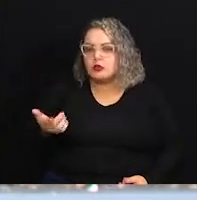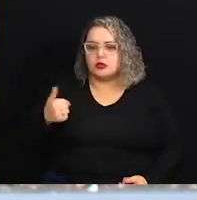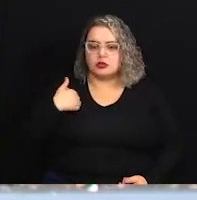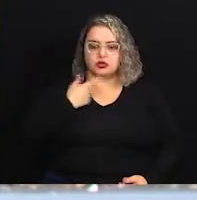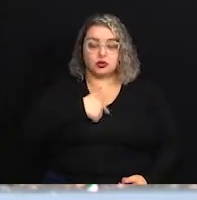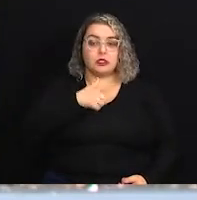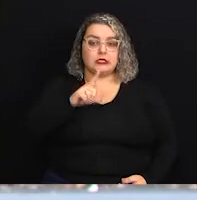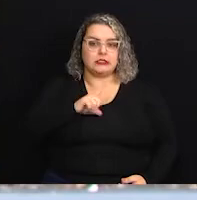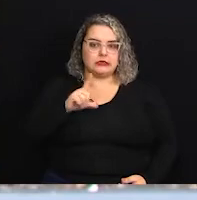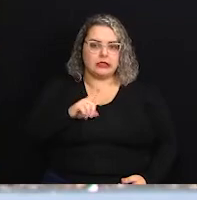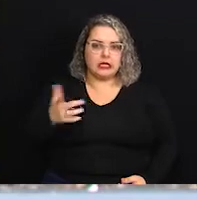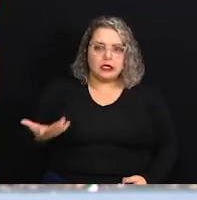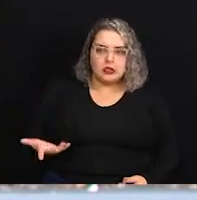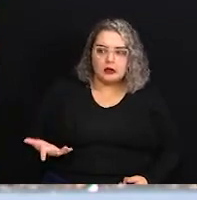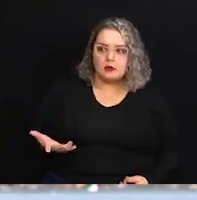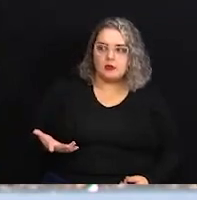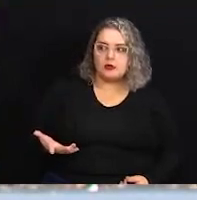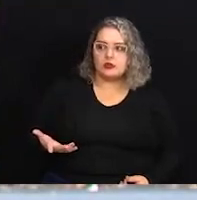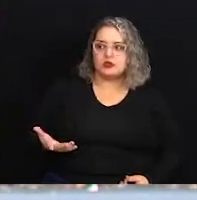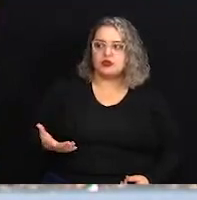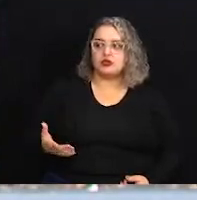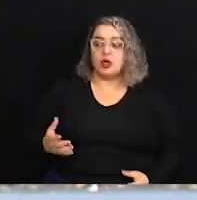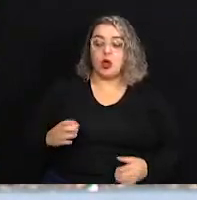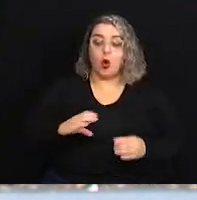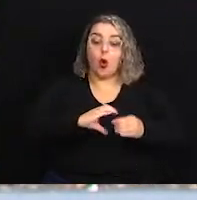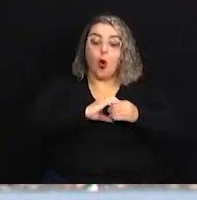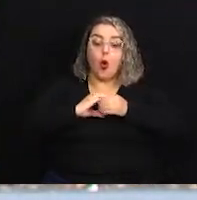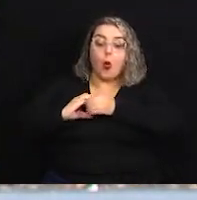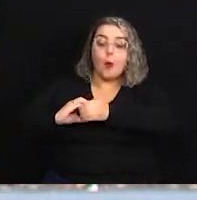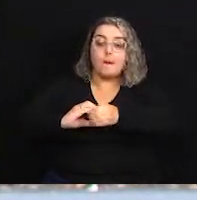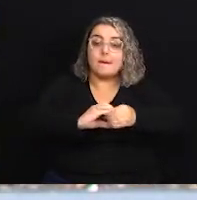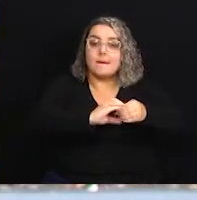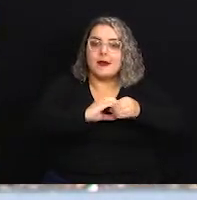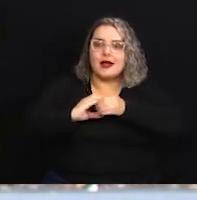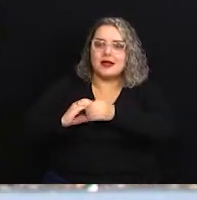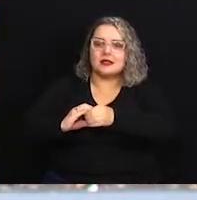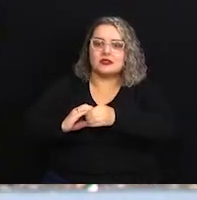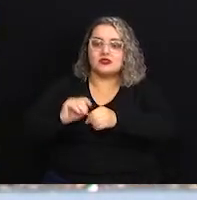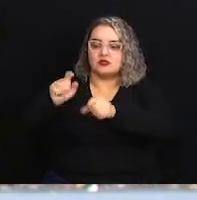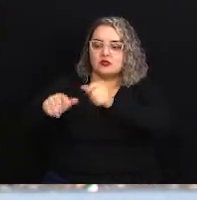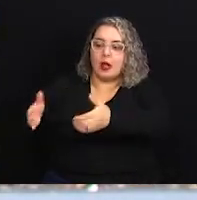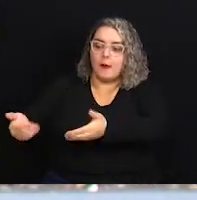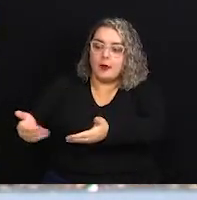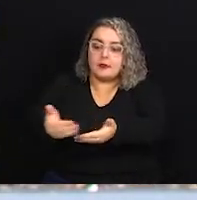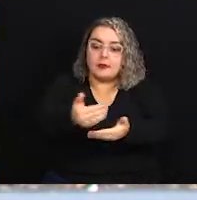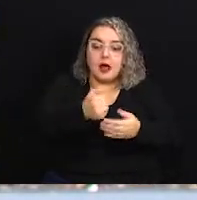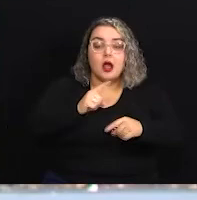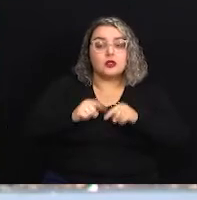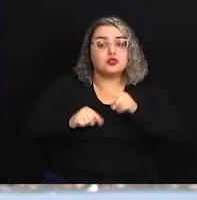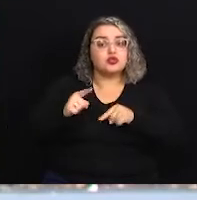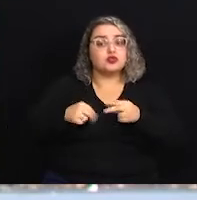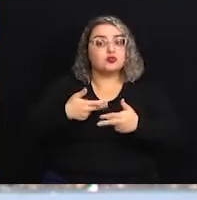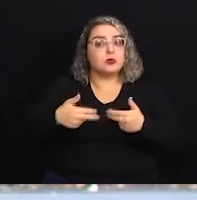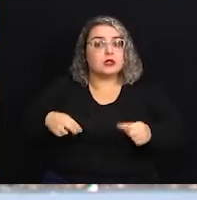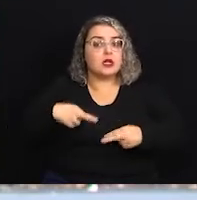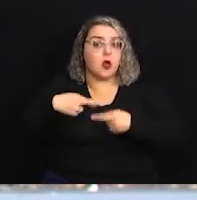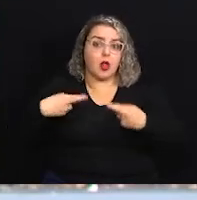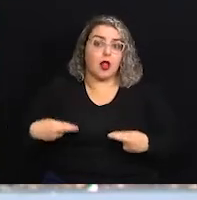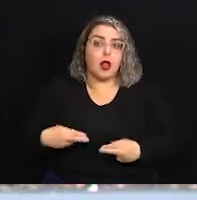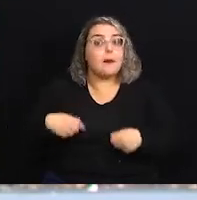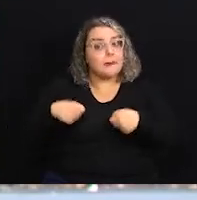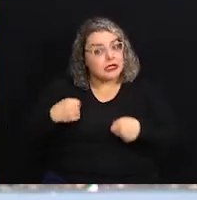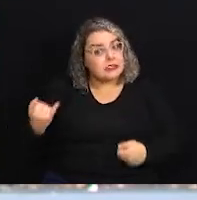nós tenhamos, por exemplo, cooperativas de catadores de materiais